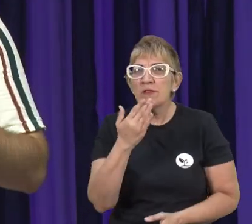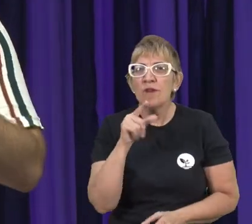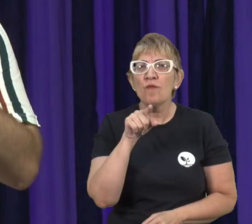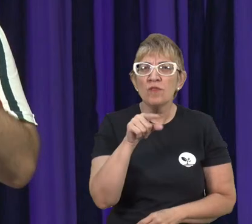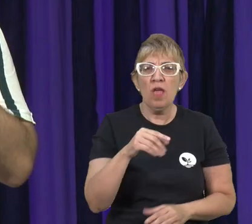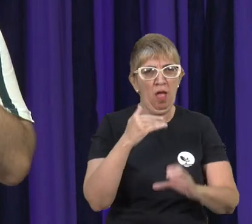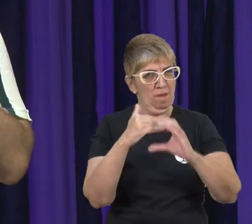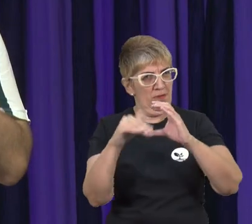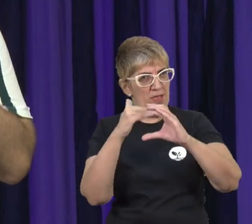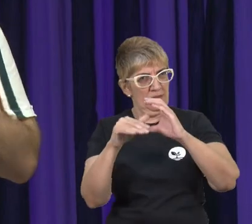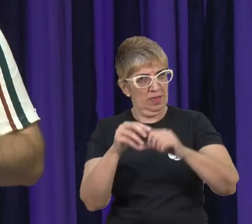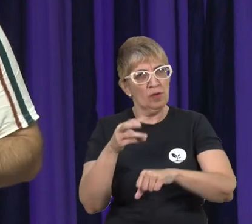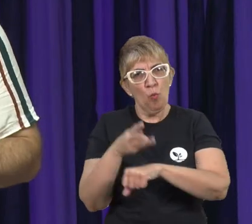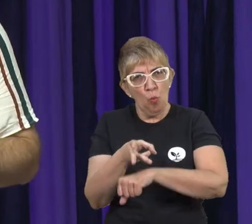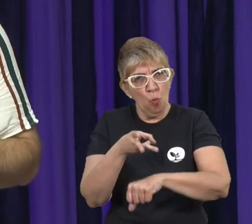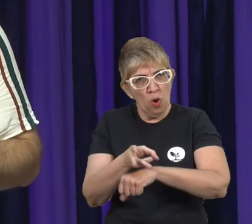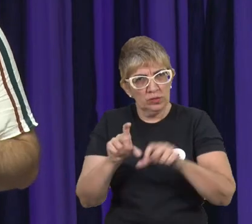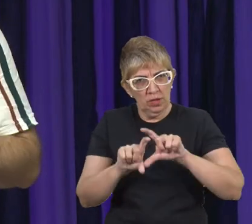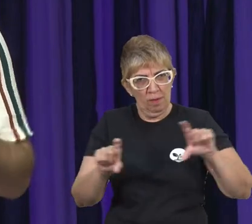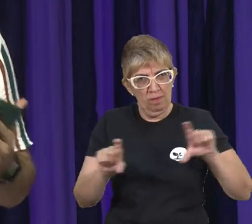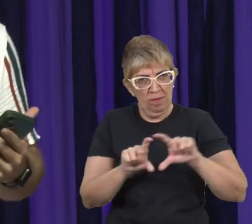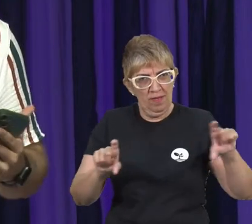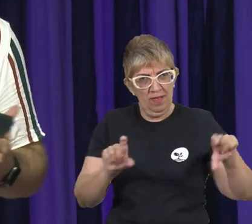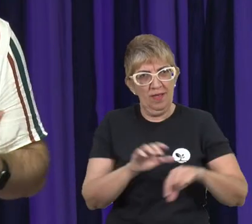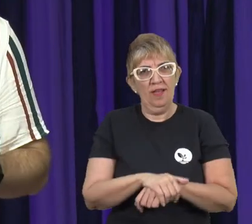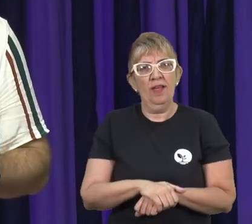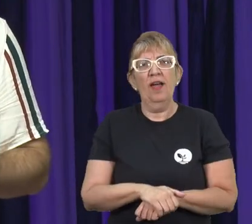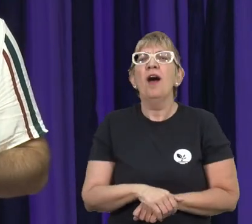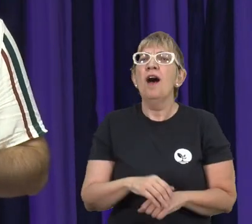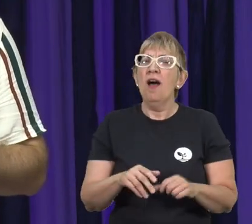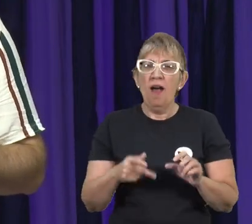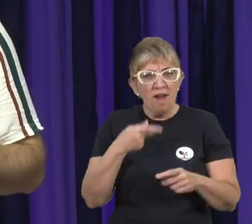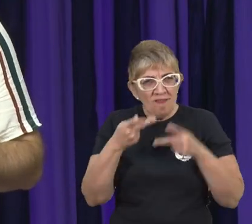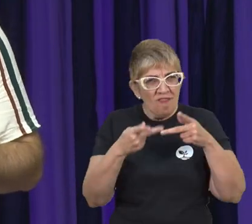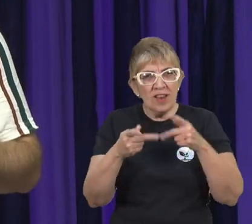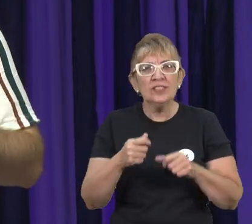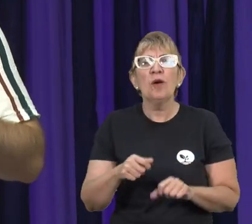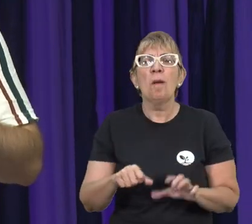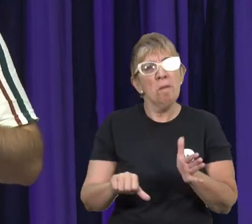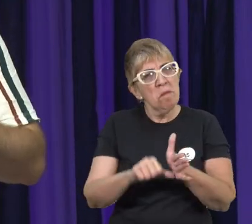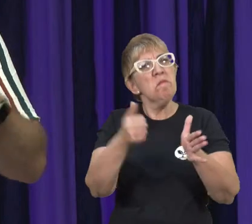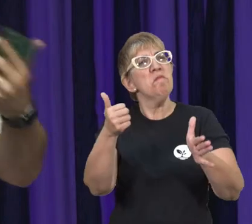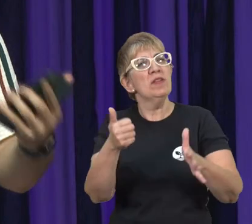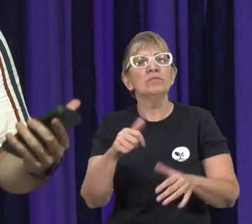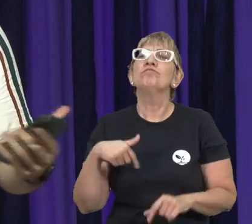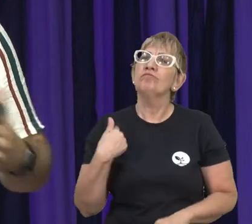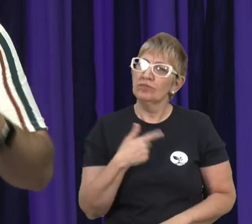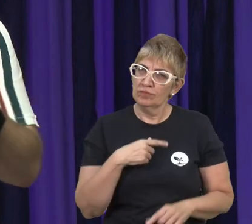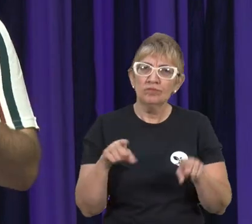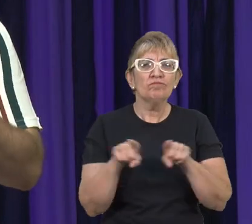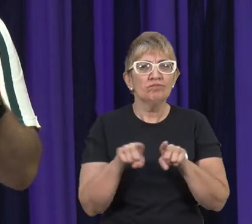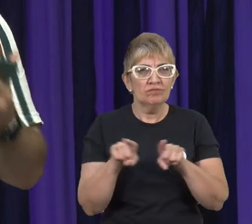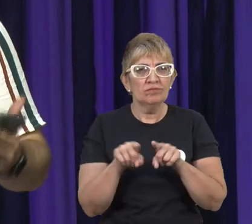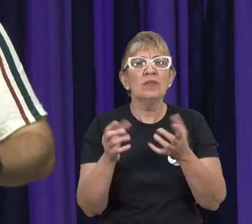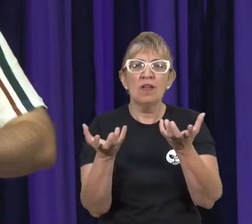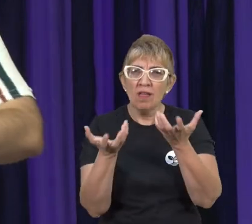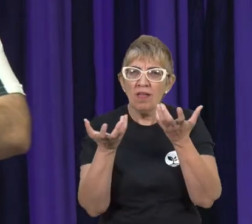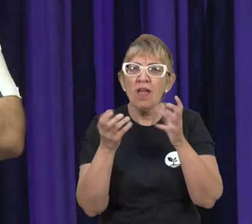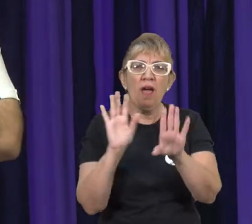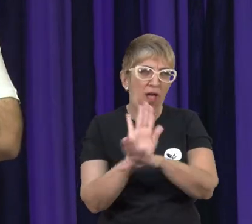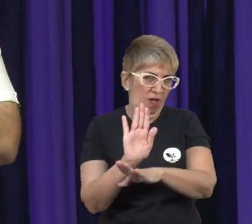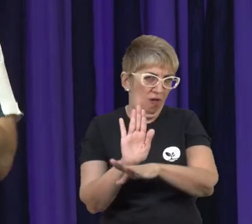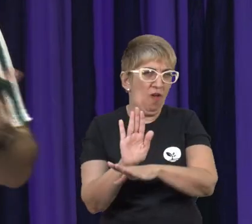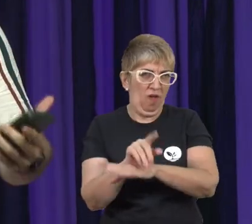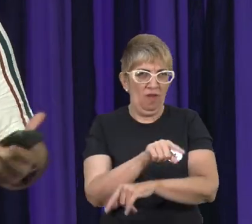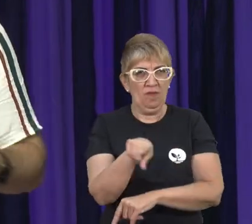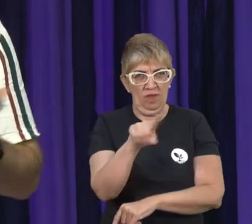número de WhatsApp que aparece na tela neste momento, falando que é a sua primeira vez, porque nós queremos também te ajudar a caminhar com Cristo